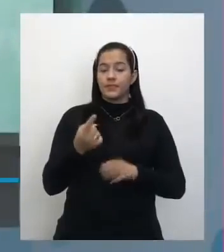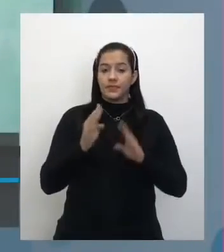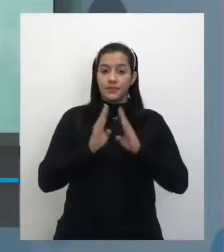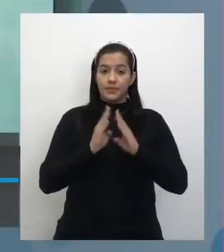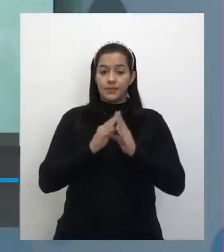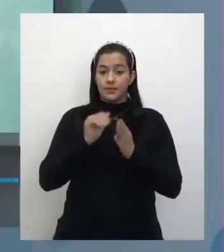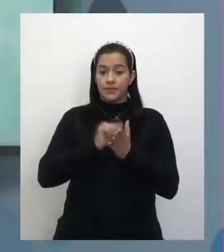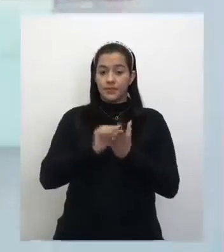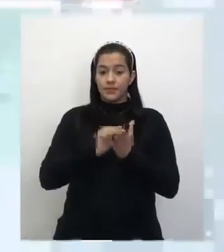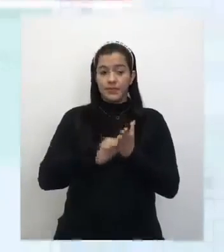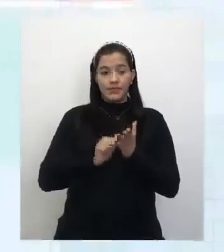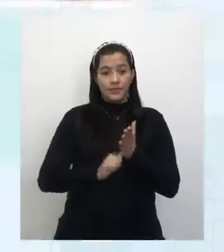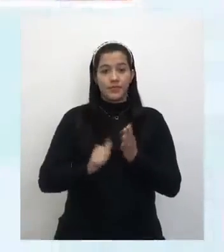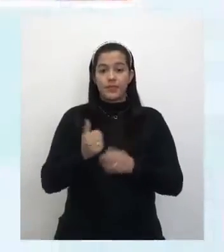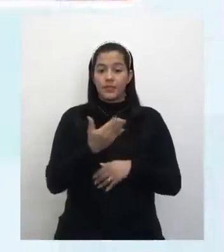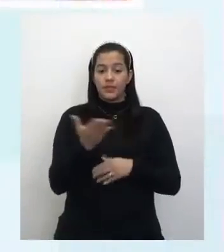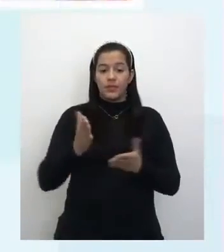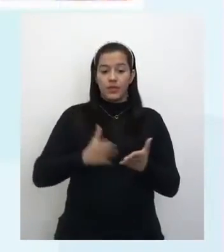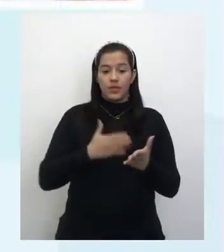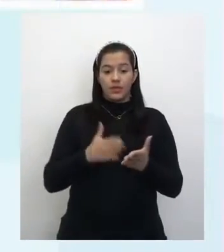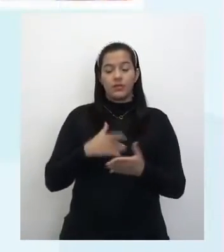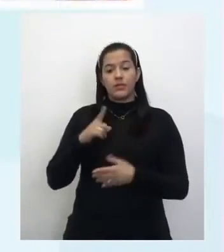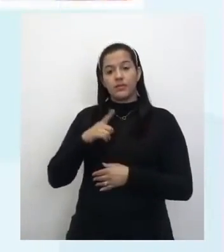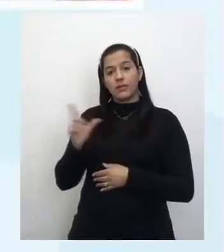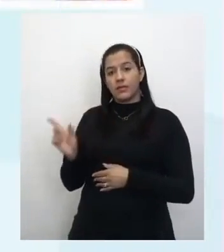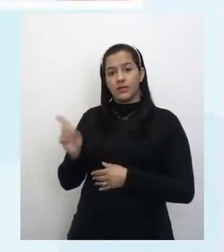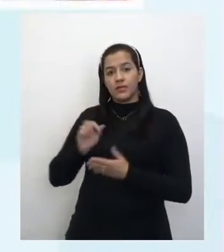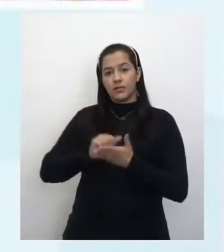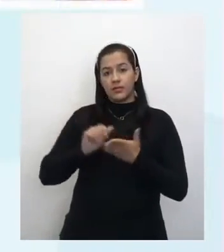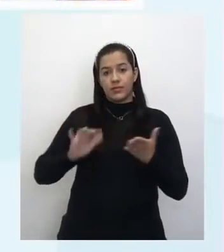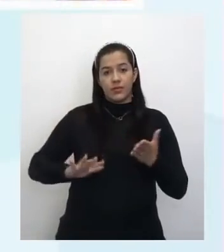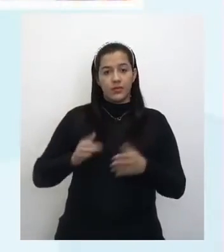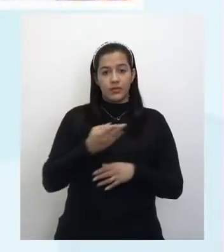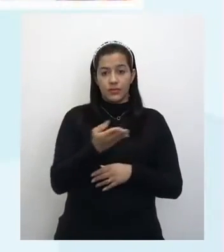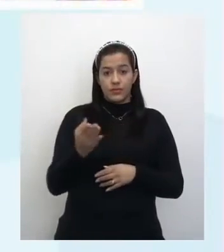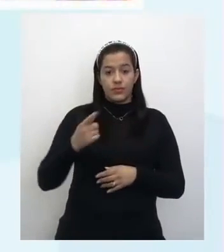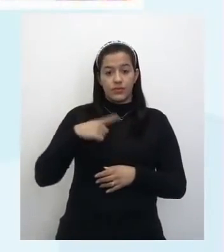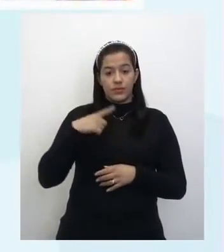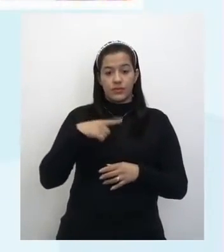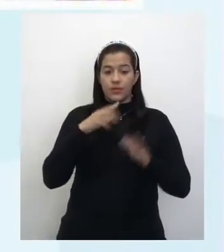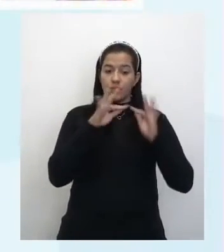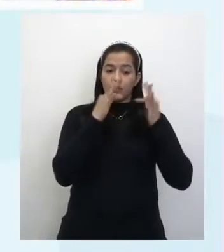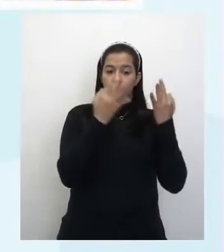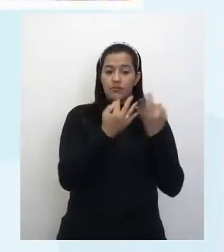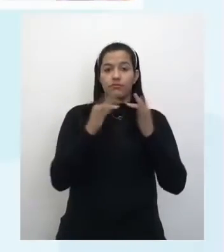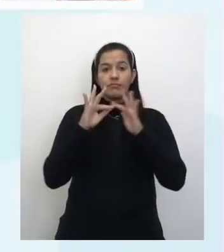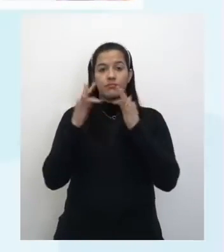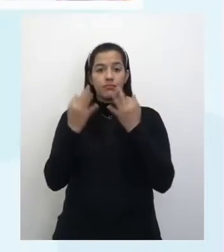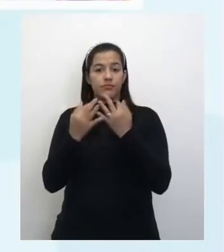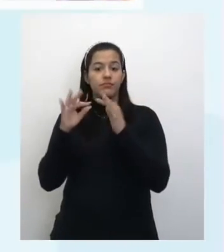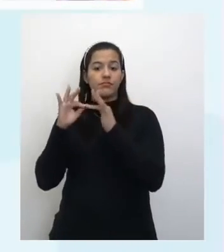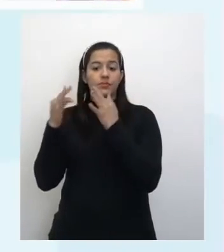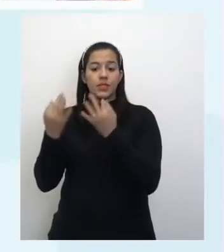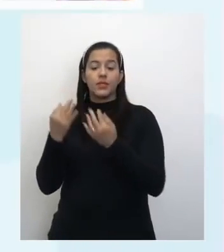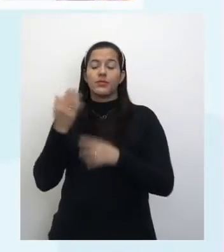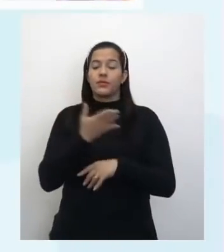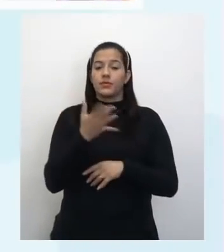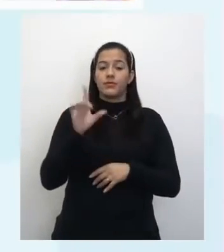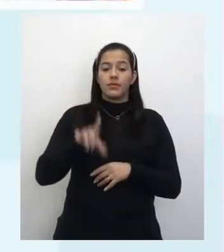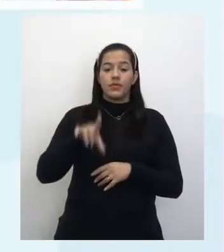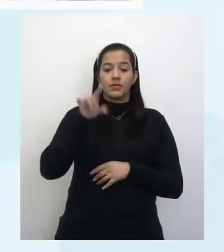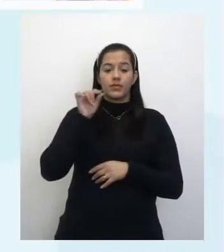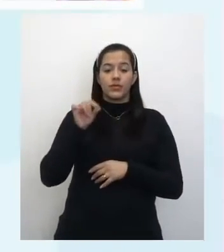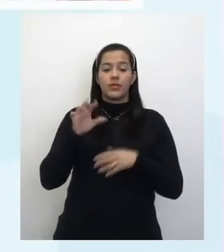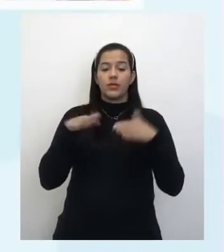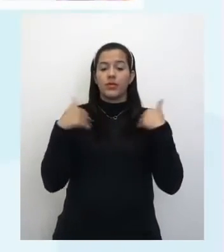de casa para vocês não lá pro meu caderno do ano pra vocês a gente tem esse exercício aqui que você as famílias e aí você vai escolher